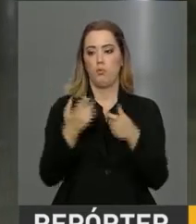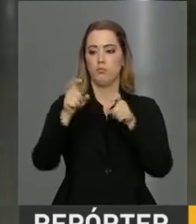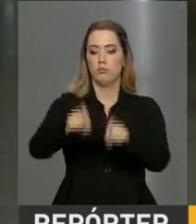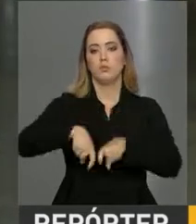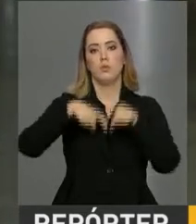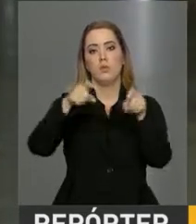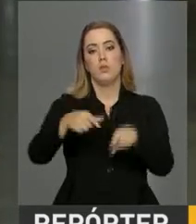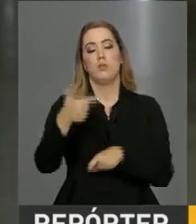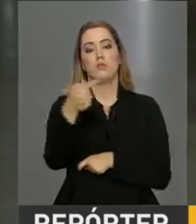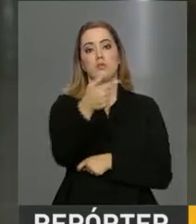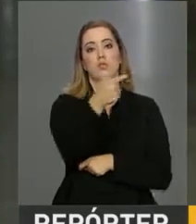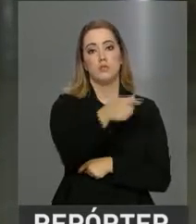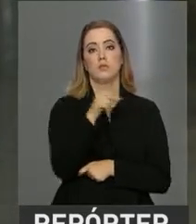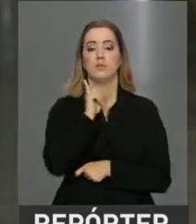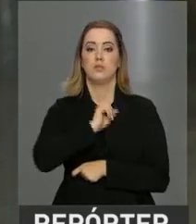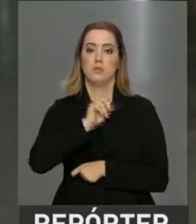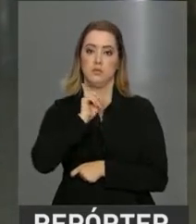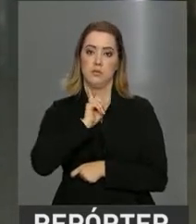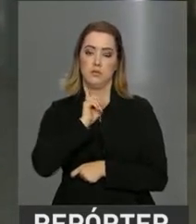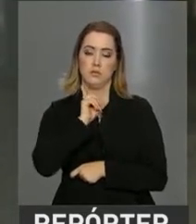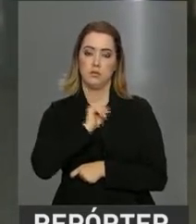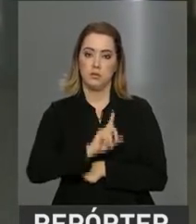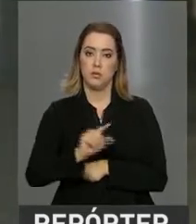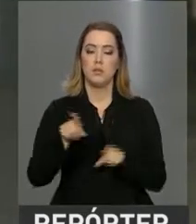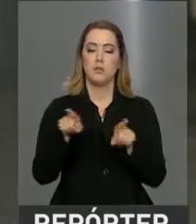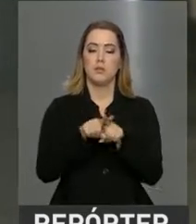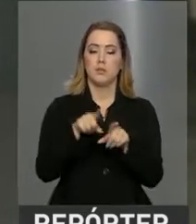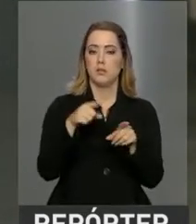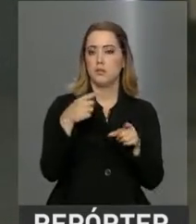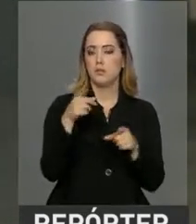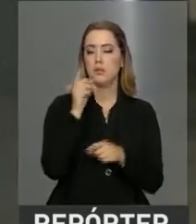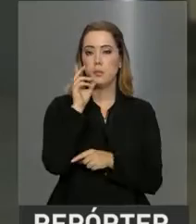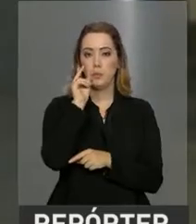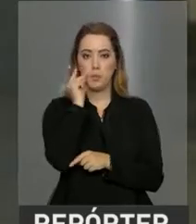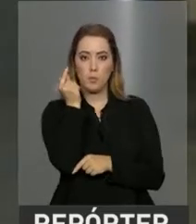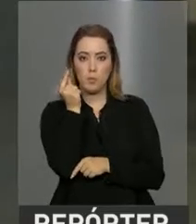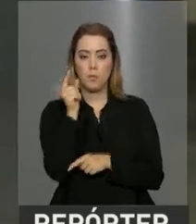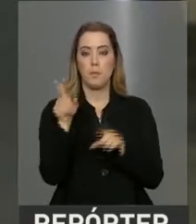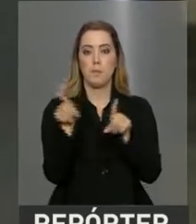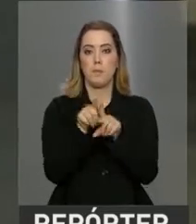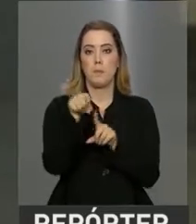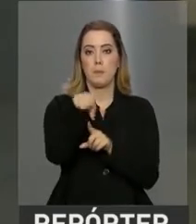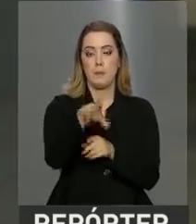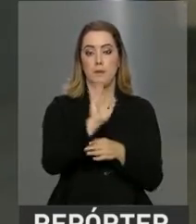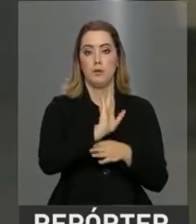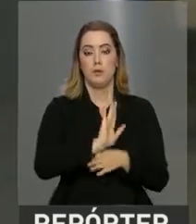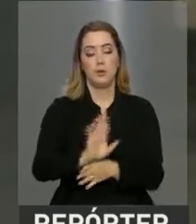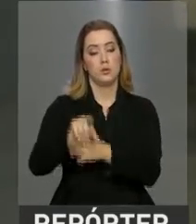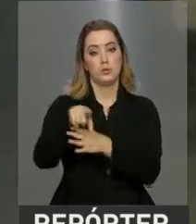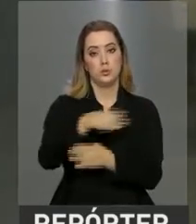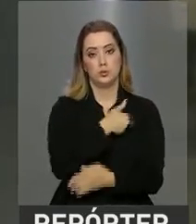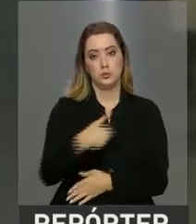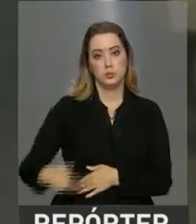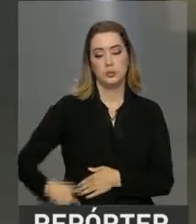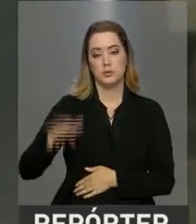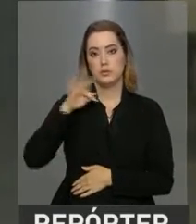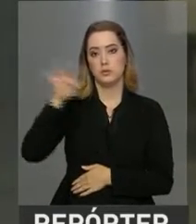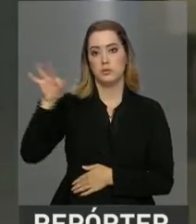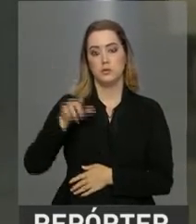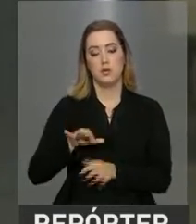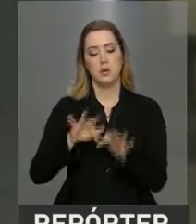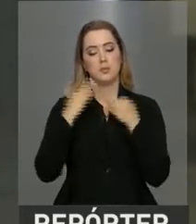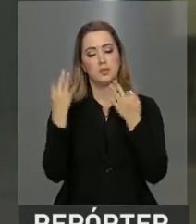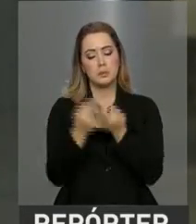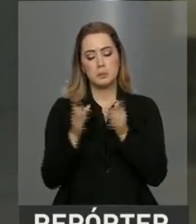dos estados de minas gerais e também do ceará o benefício é uma ação do governo federal voltado para os agricultores familiares